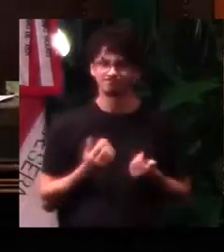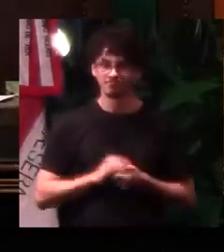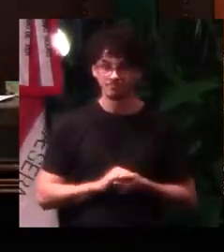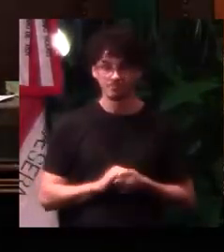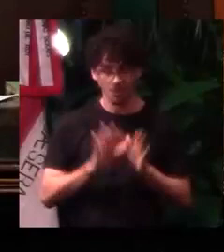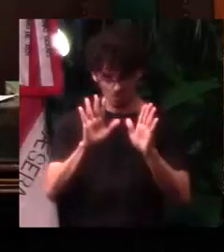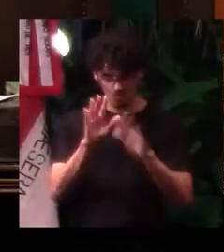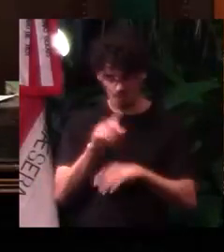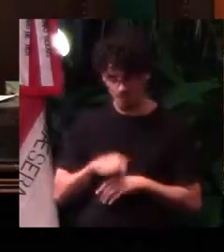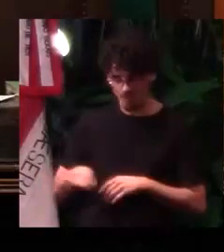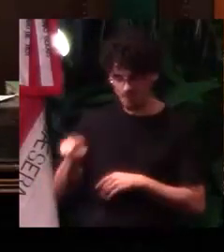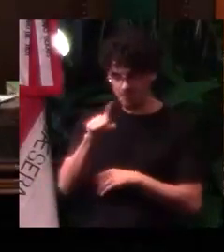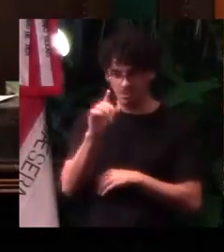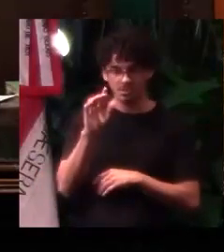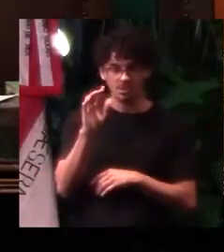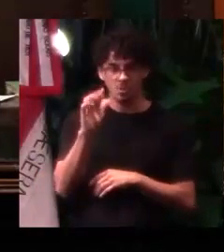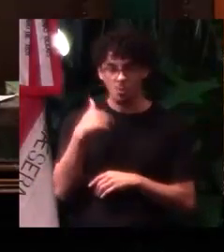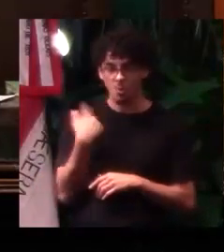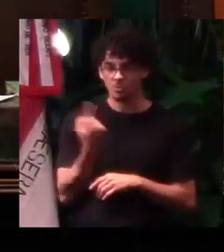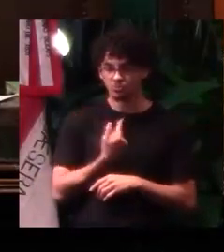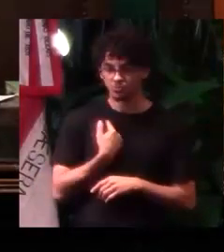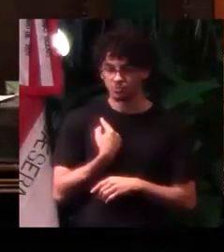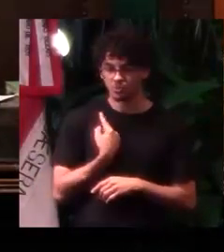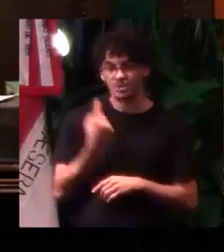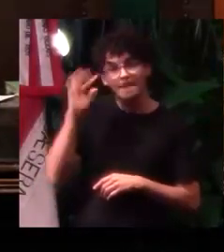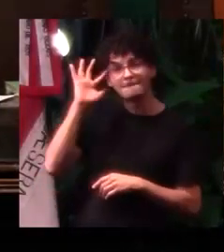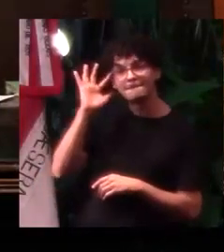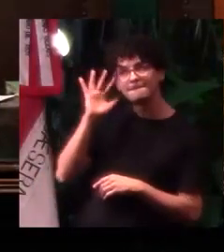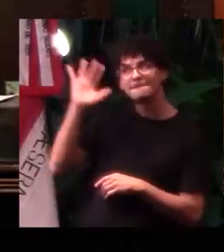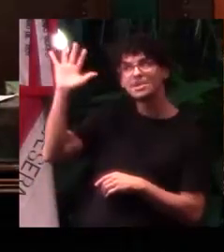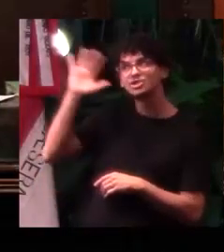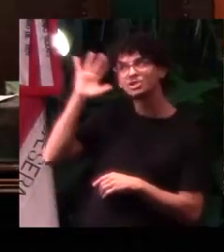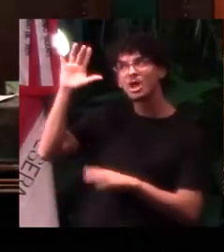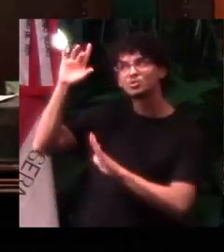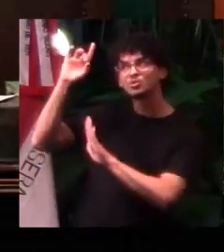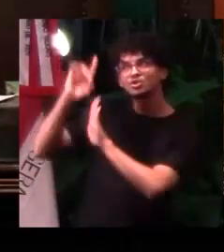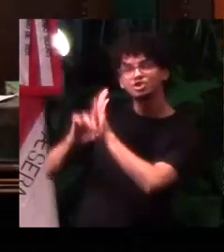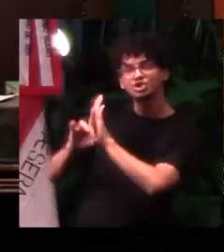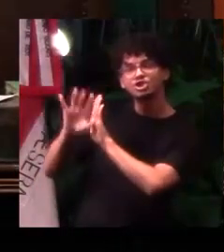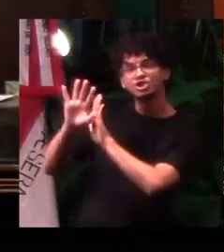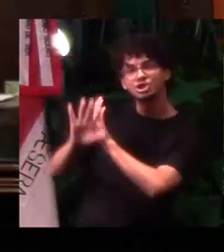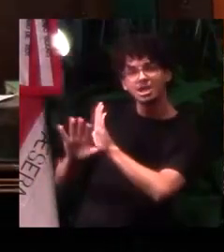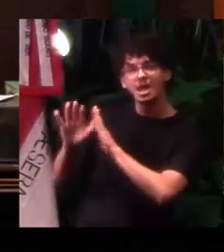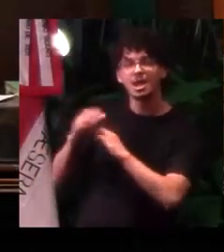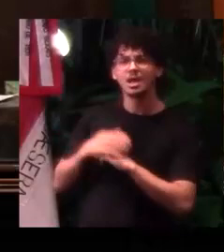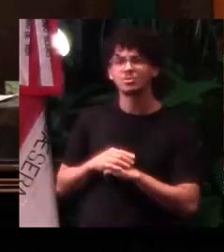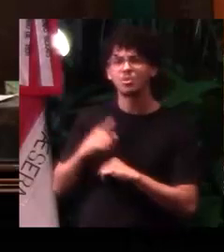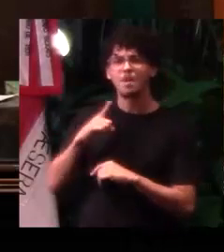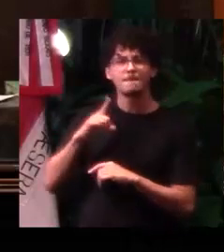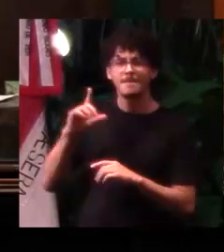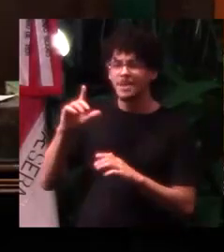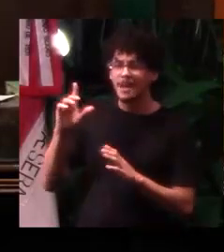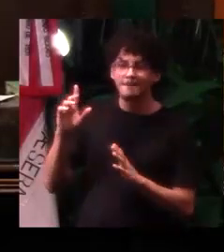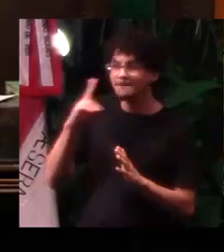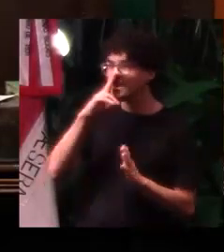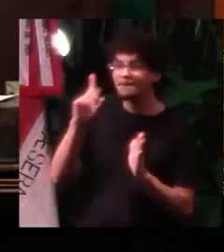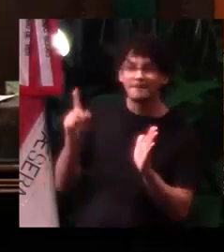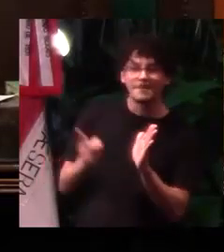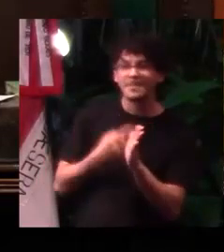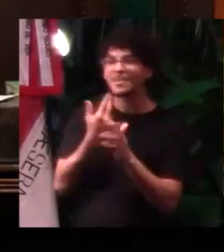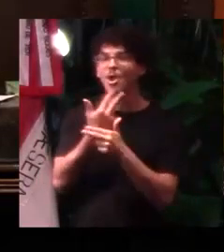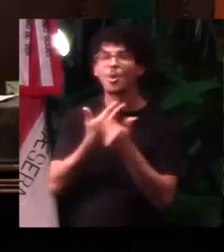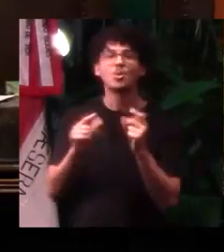Vejam vocês que quando pensamos o direito, um dos elementos mais primordiais que nos vem à mente